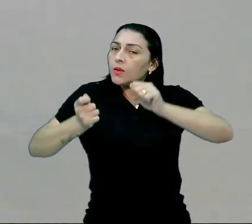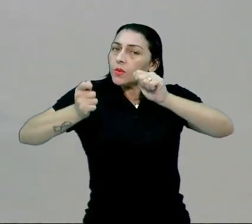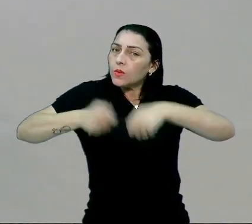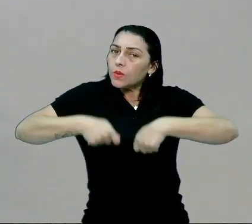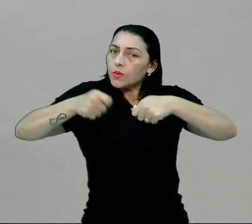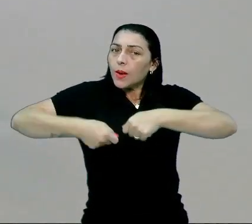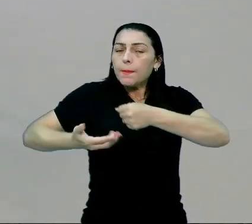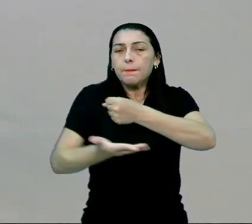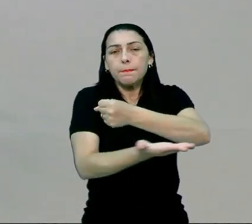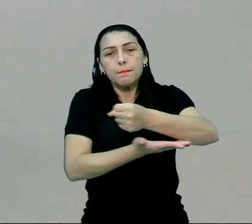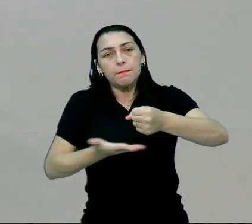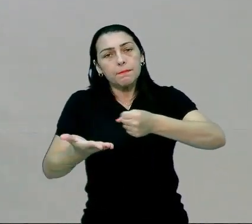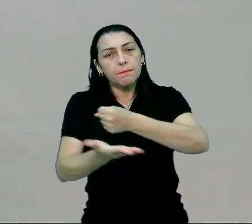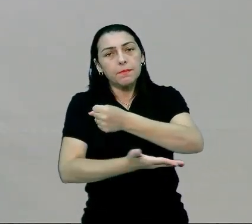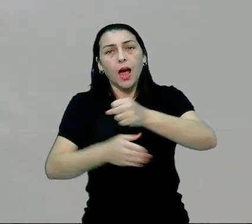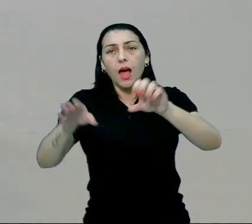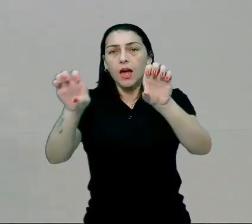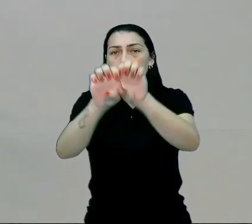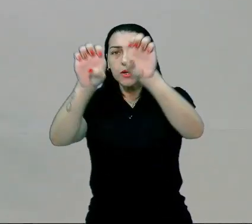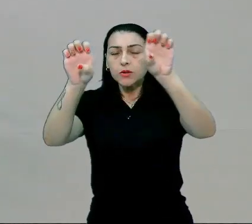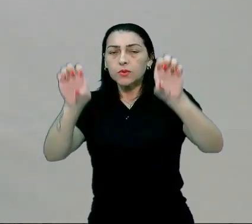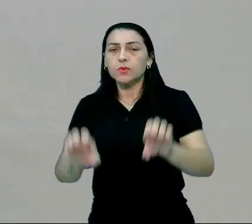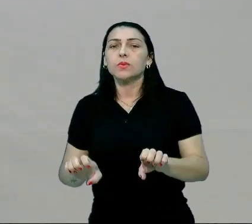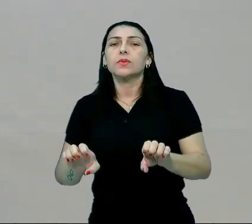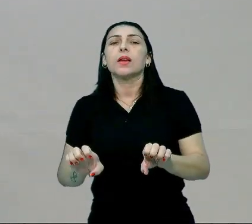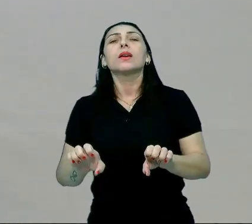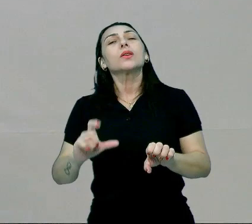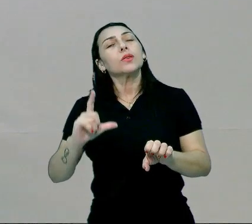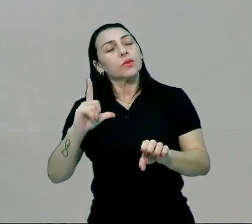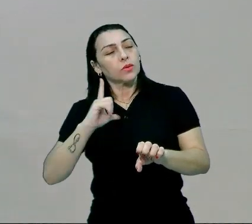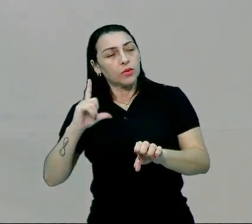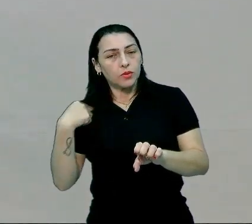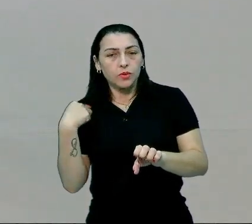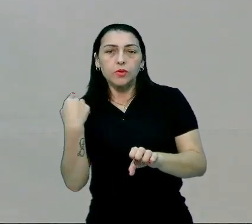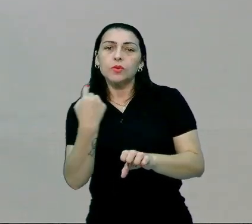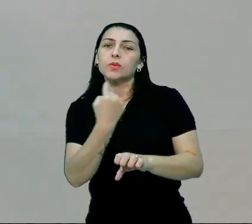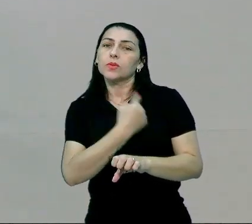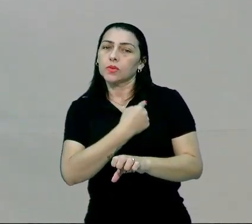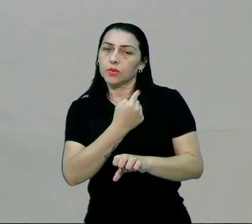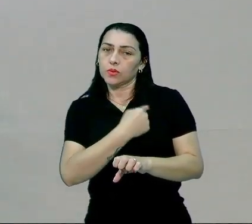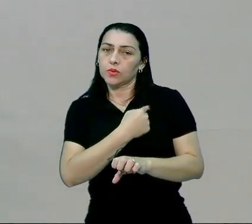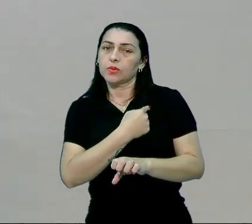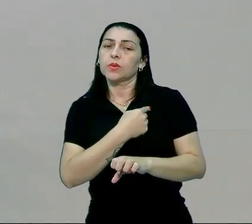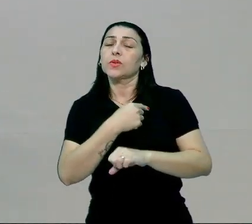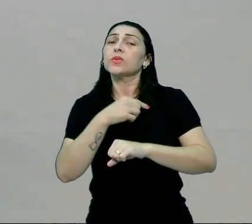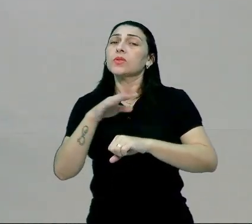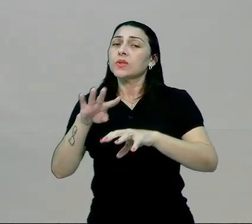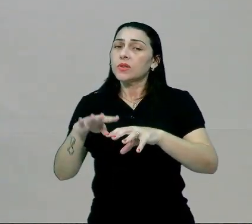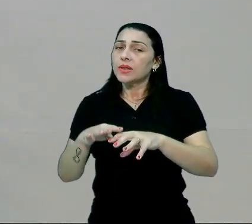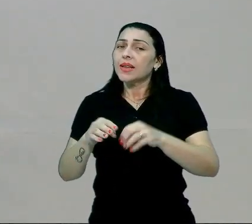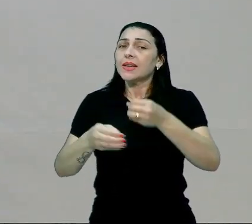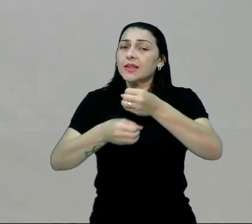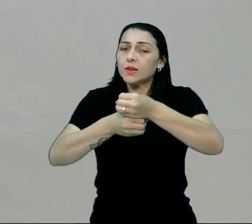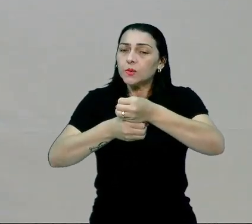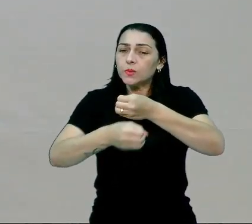condições básicas, estruturais, que é o que nós concebemos e chamamos de